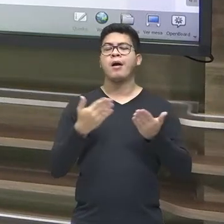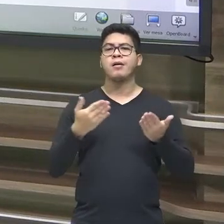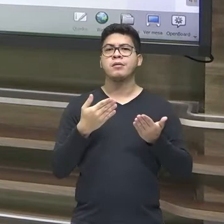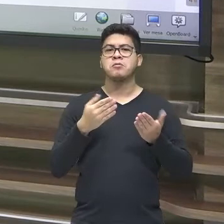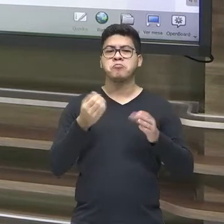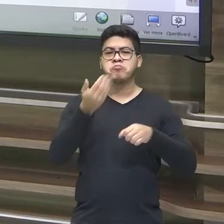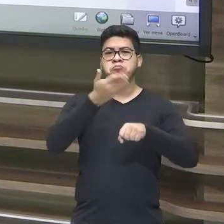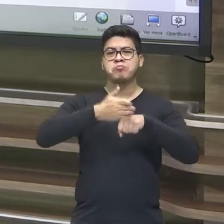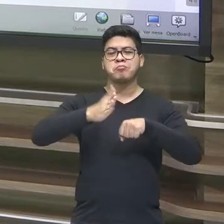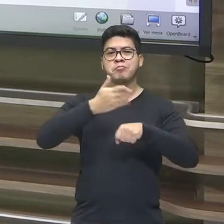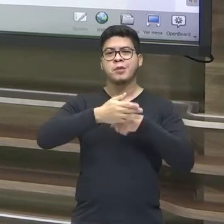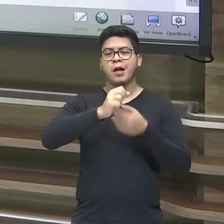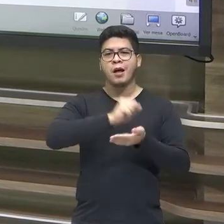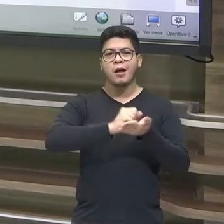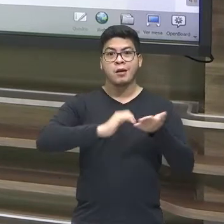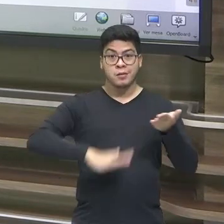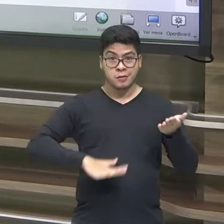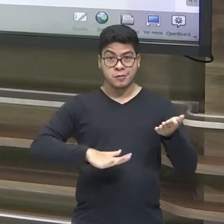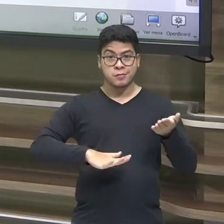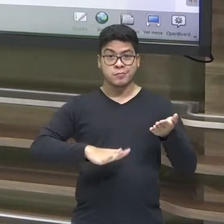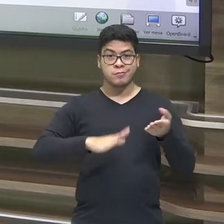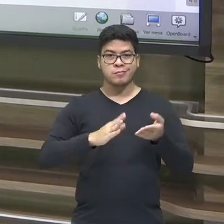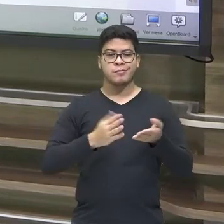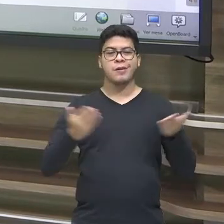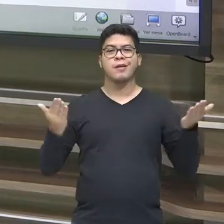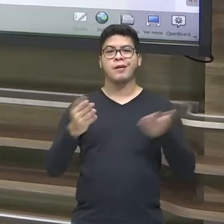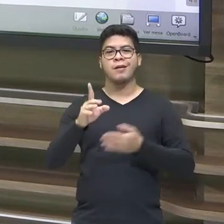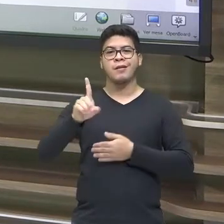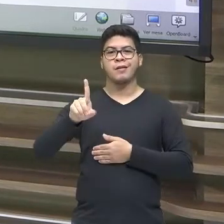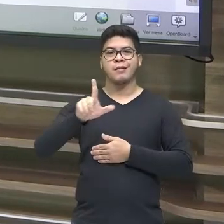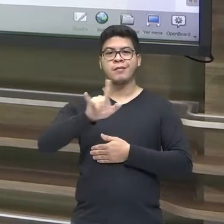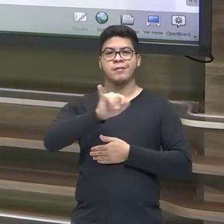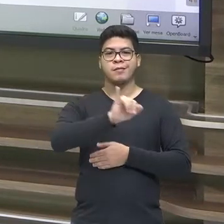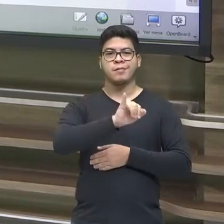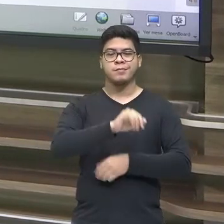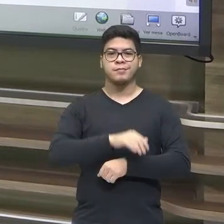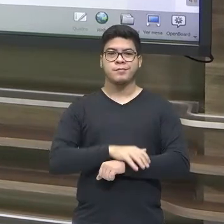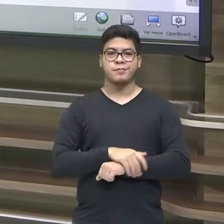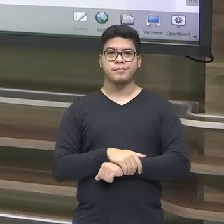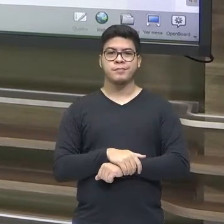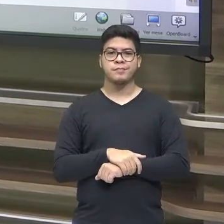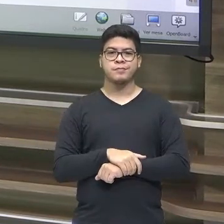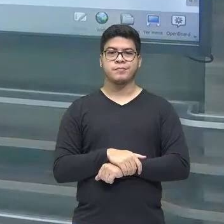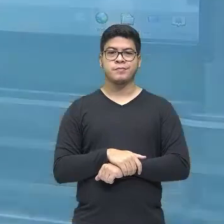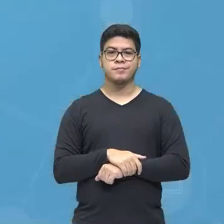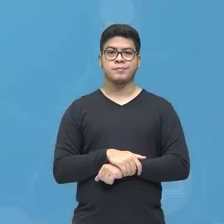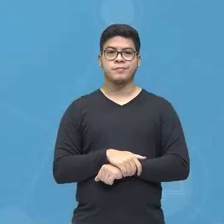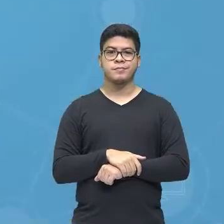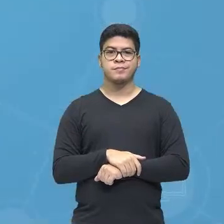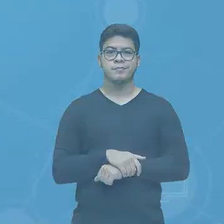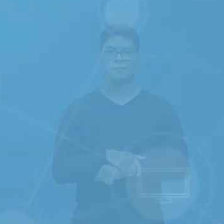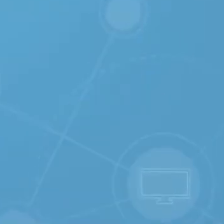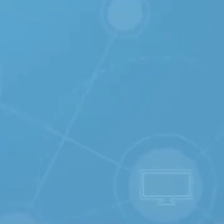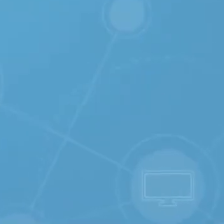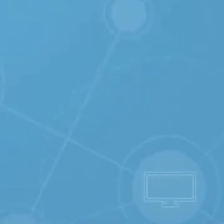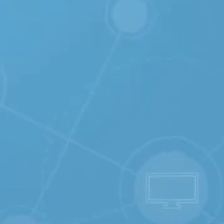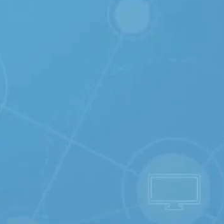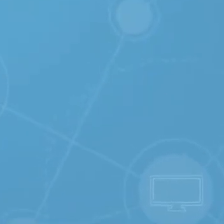colocar em prática esse conhecimento. Chegou o momento da nossa dinâmica local interativa.